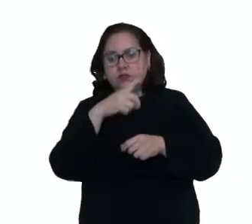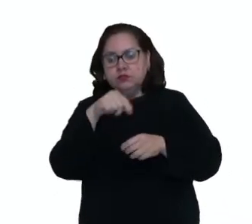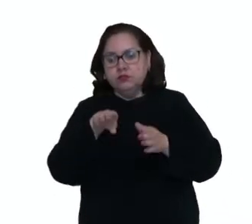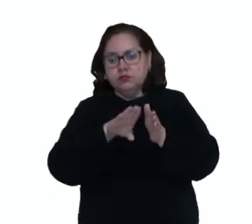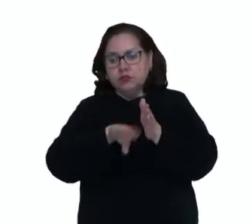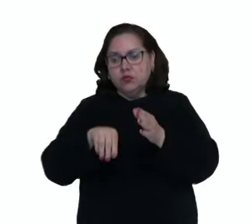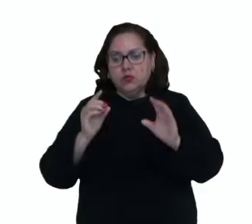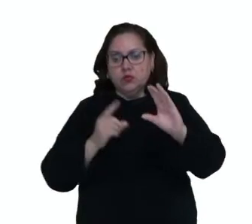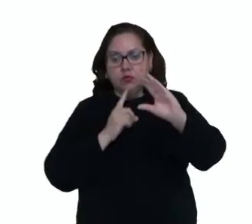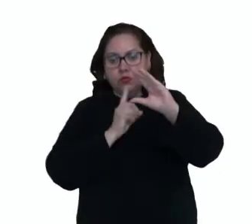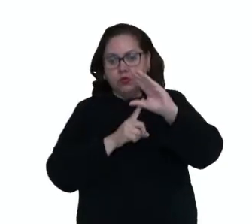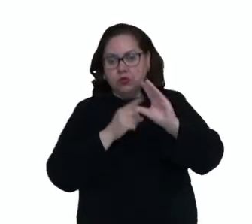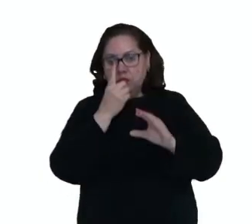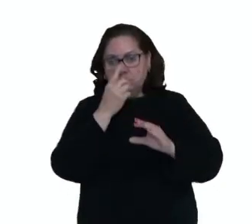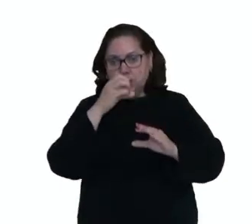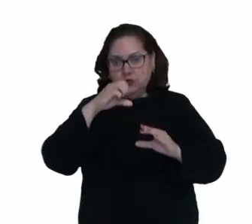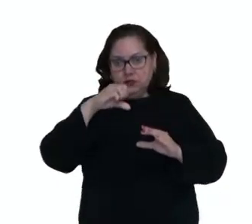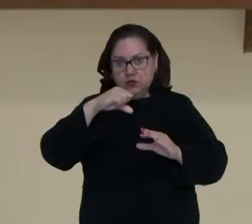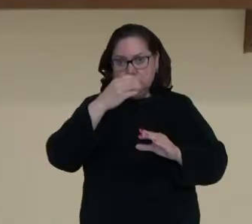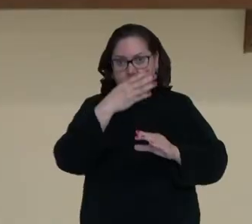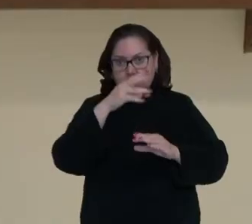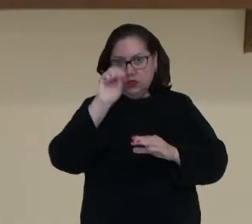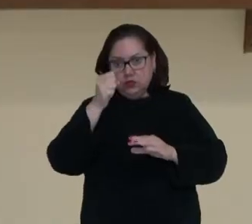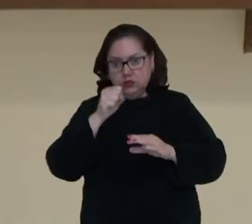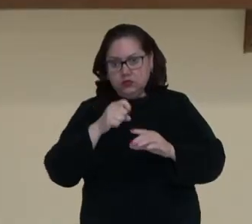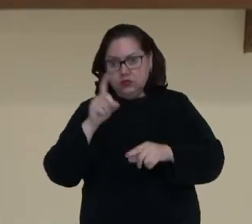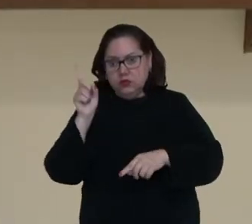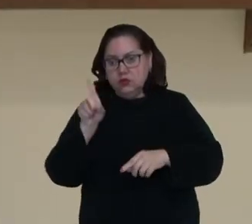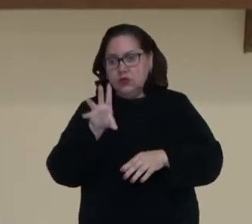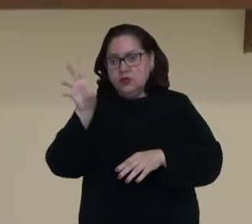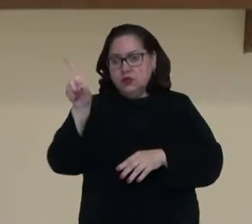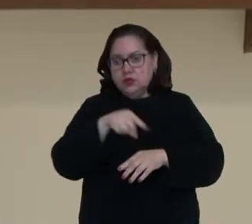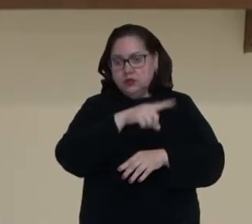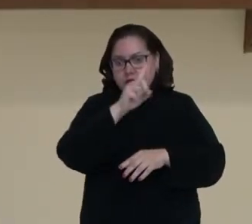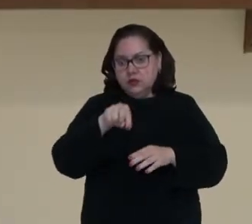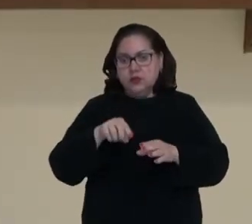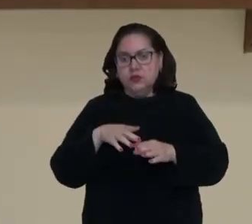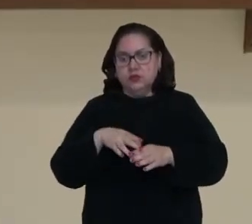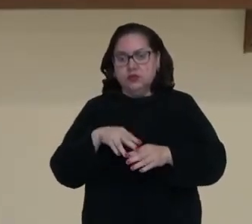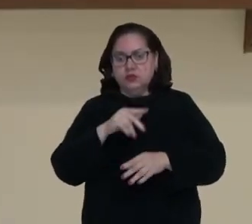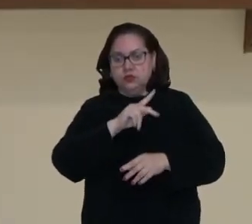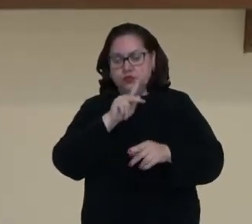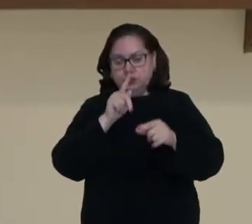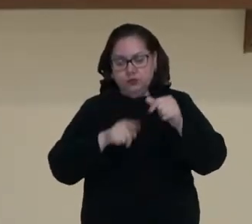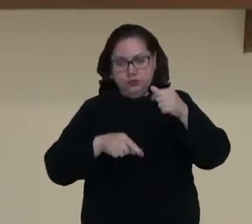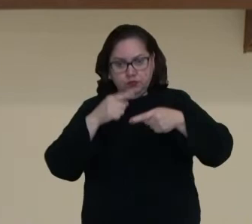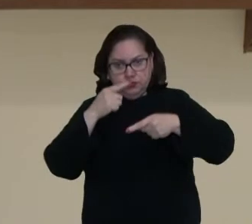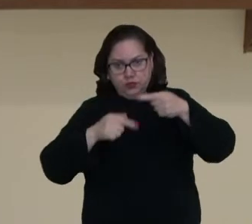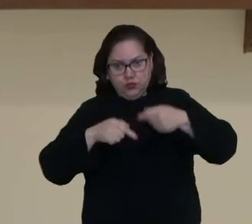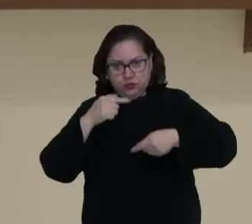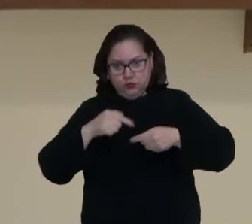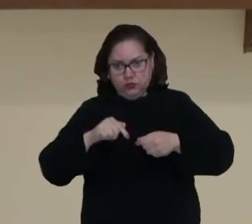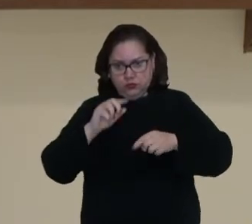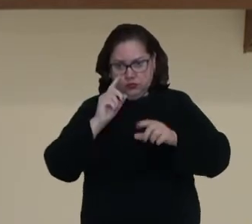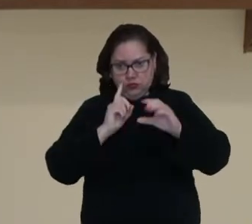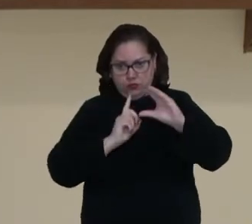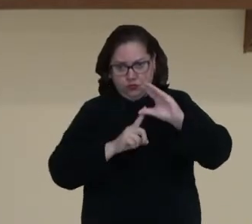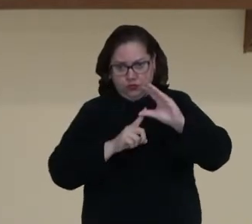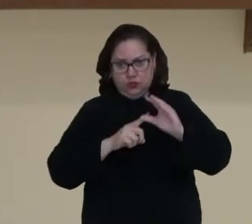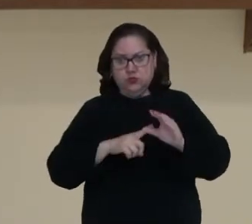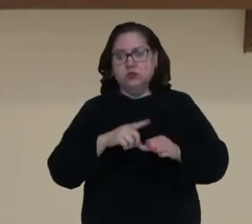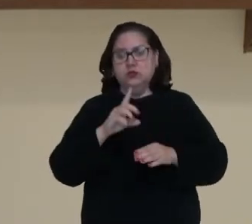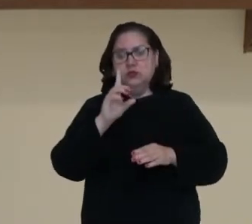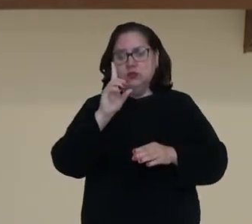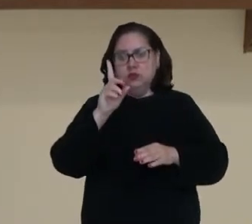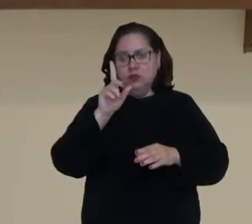Partido Comunista em 48, inclusive cassando mandatos de políticos comunistas, inclusive de